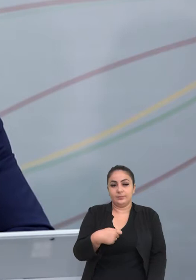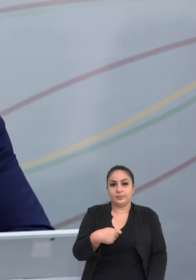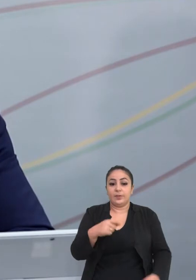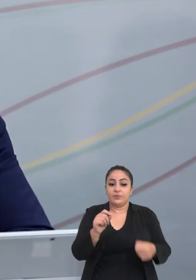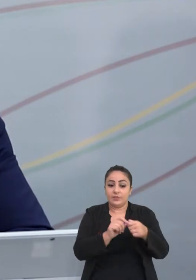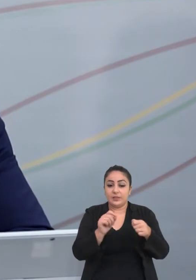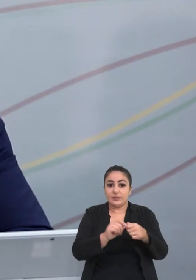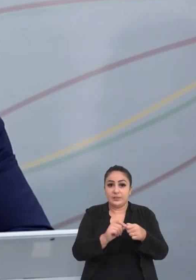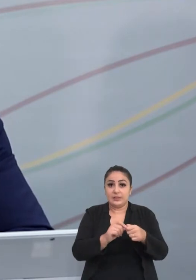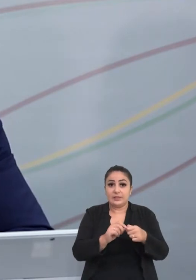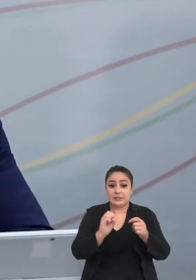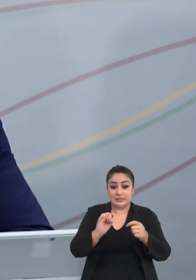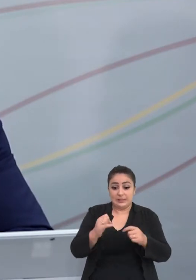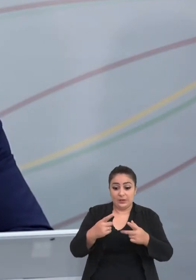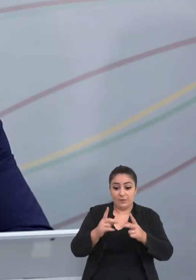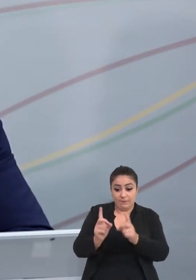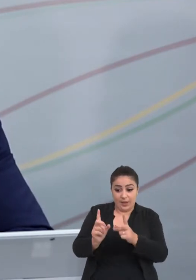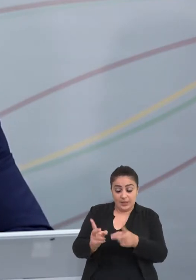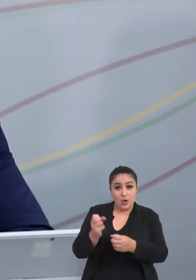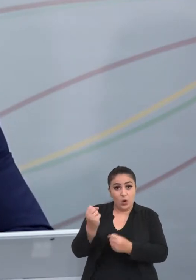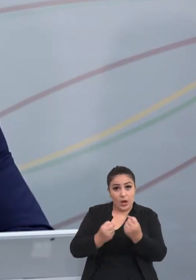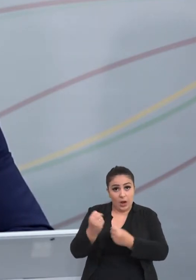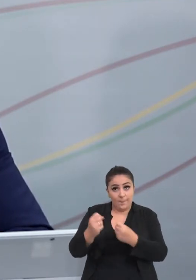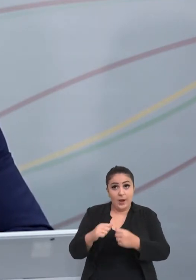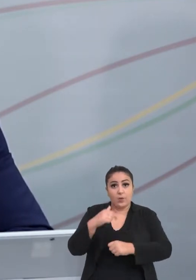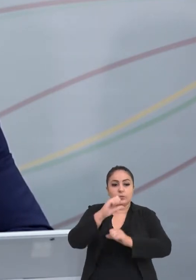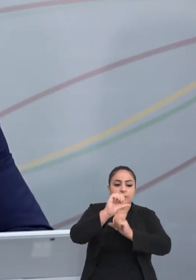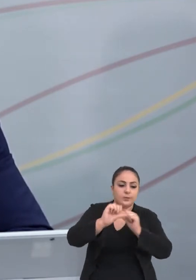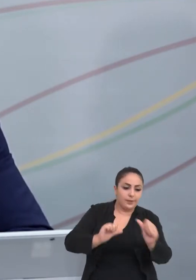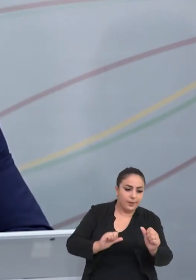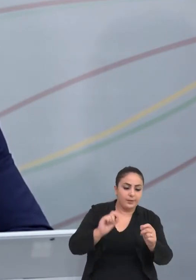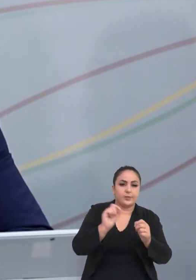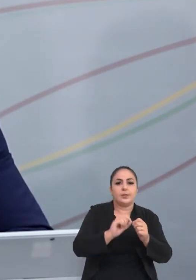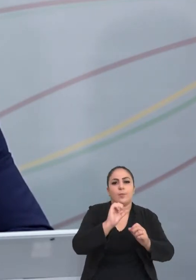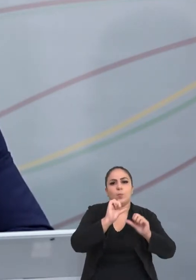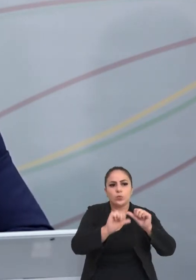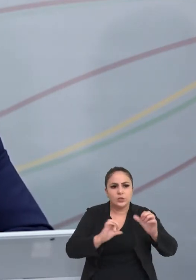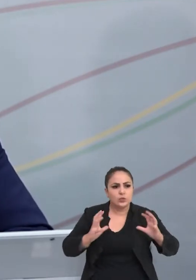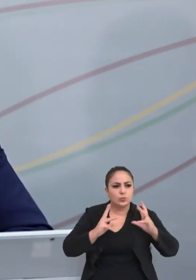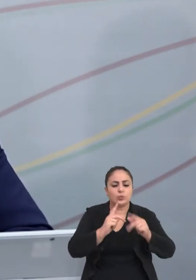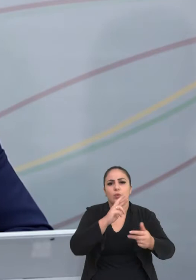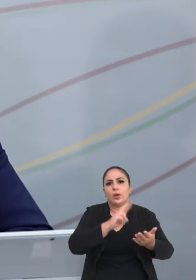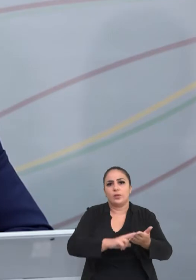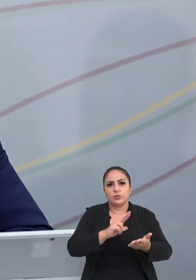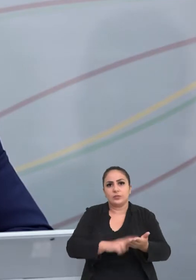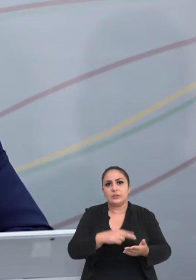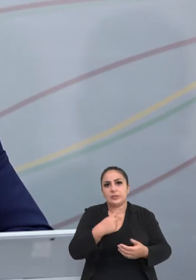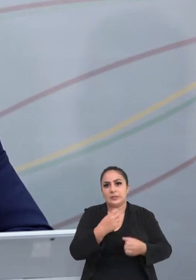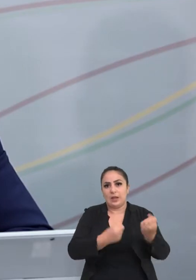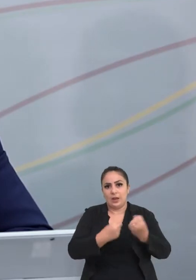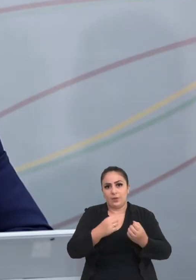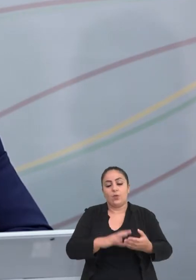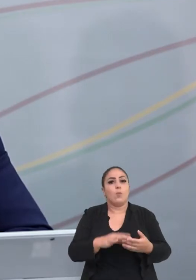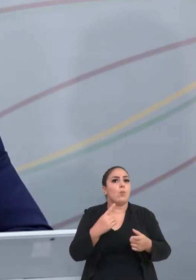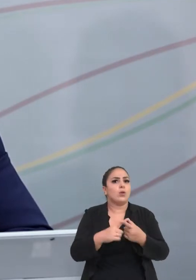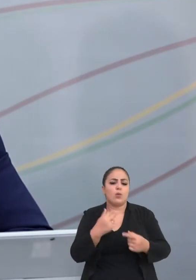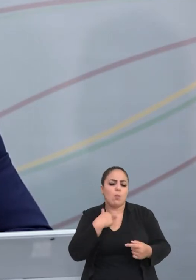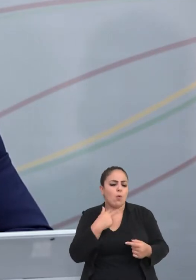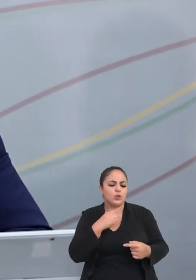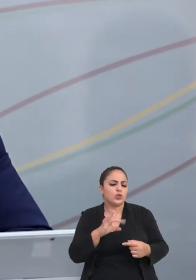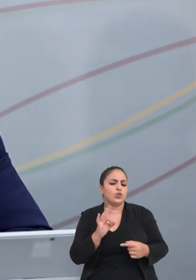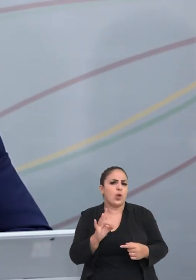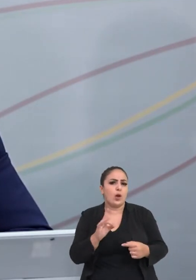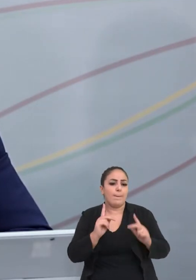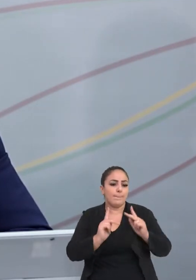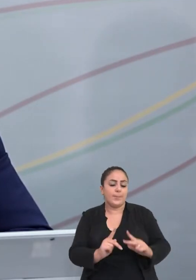que fazer, quando alguém vende um carro para outro, transfere, fazer a alteração do registro desse veículo? Por que não